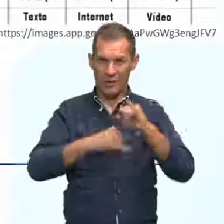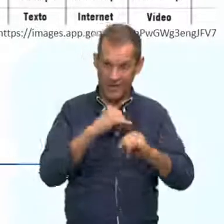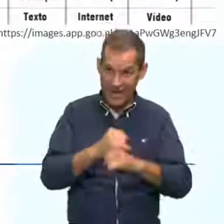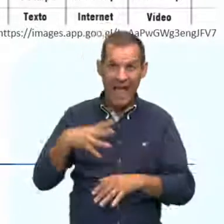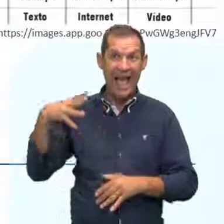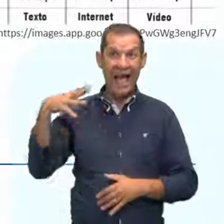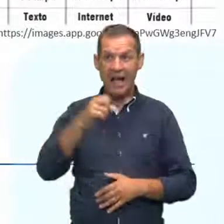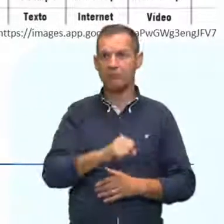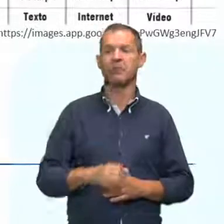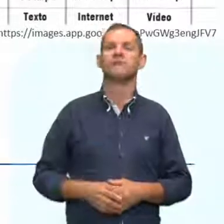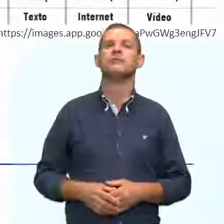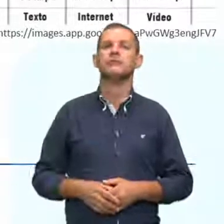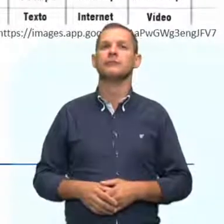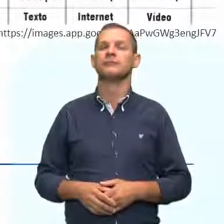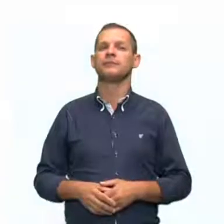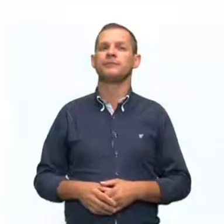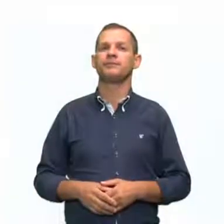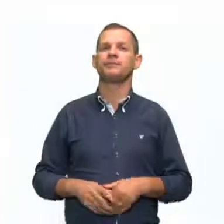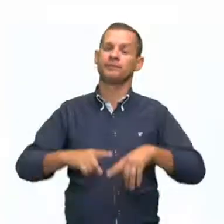muito mais rápido.